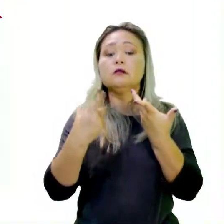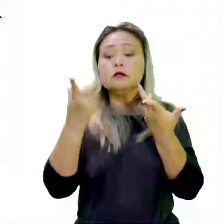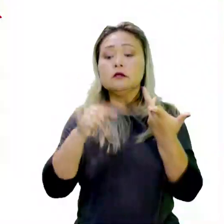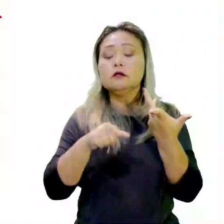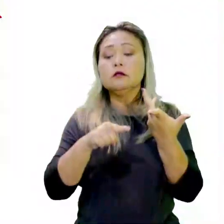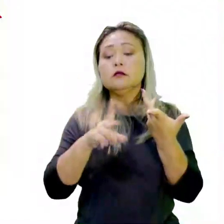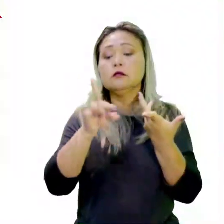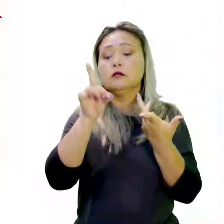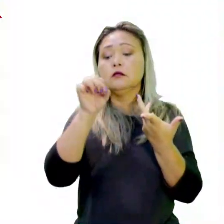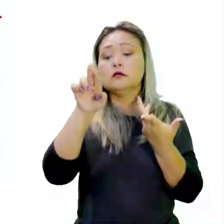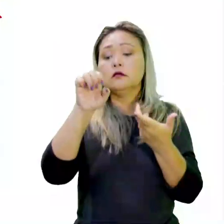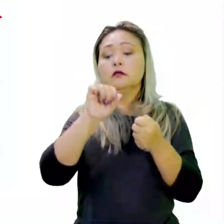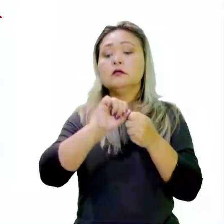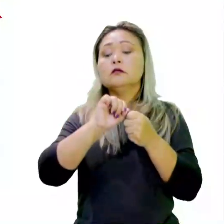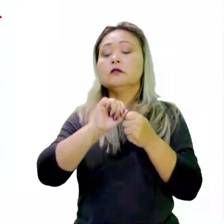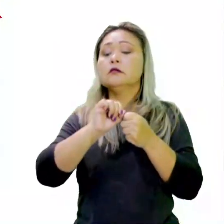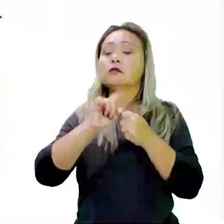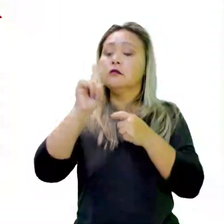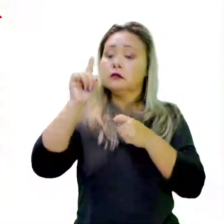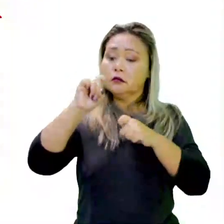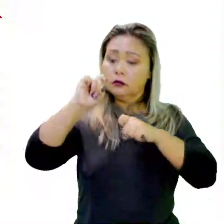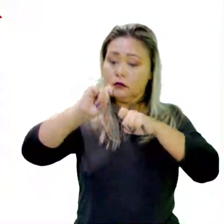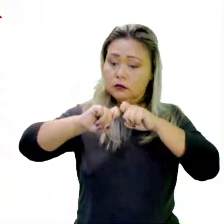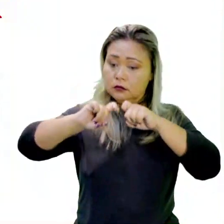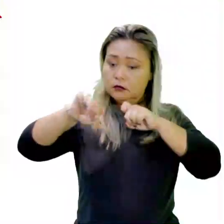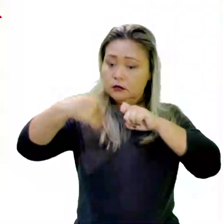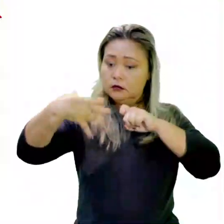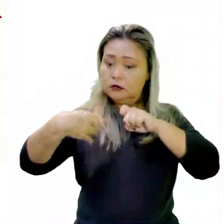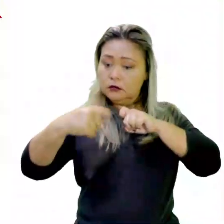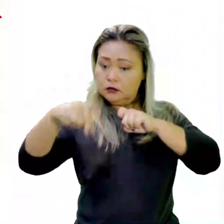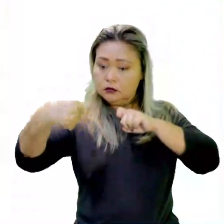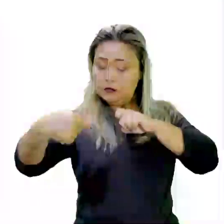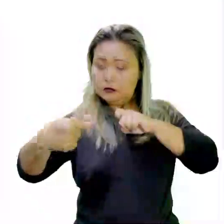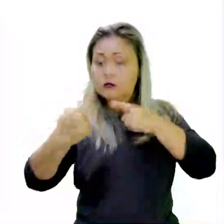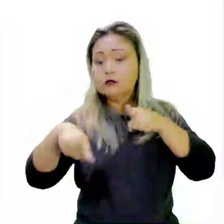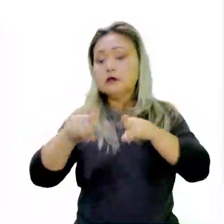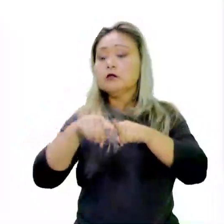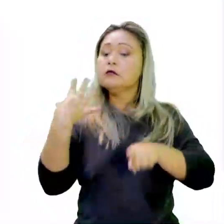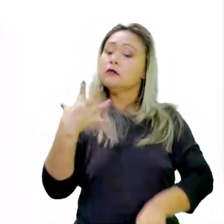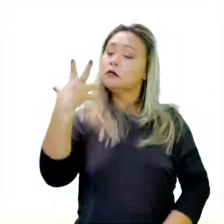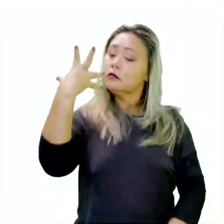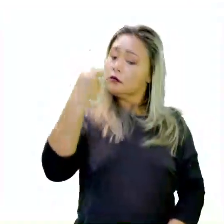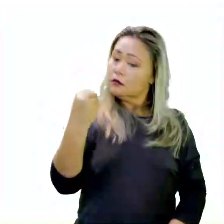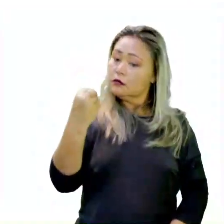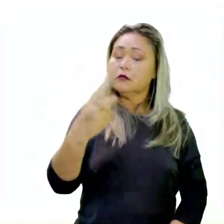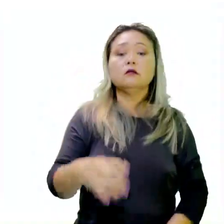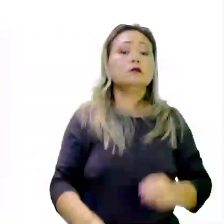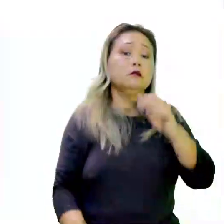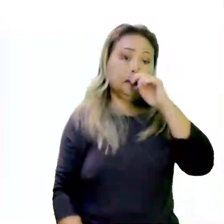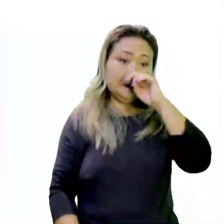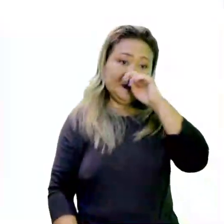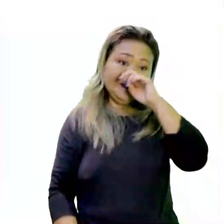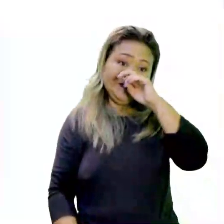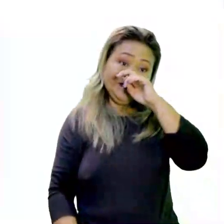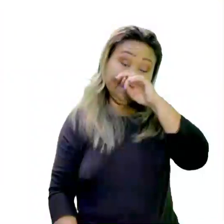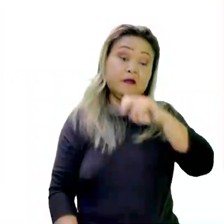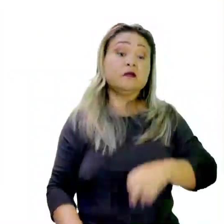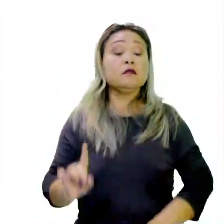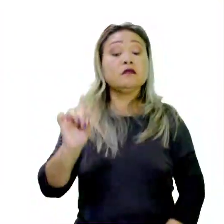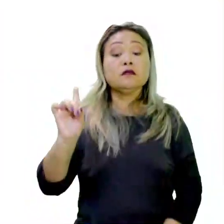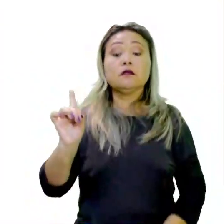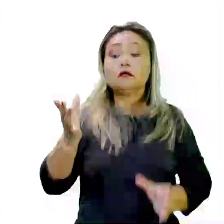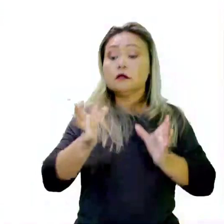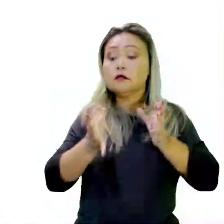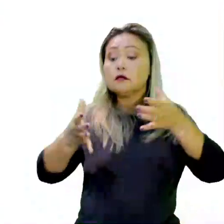também a deusa da fertilidade e também a beleza. Vamos seguir, então, aqui sobre o